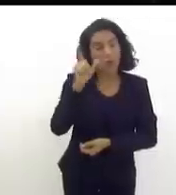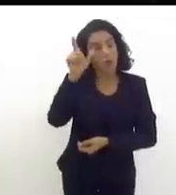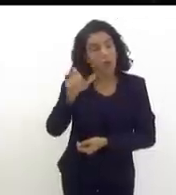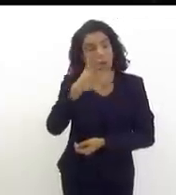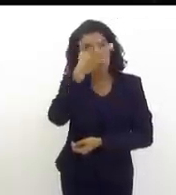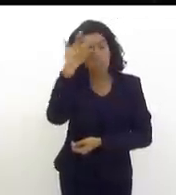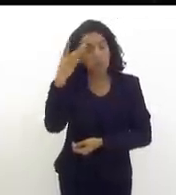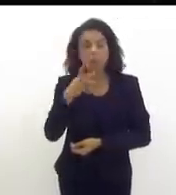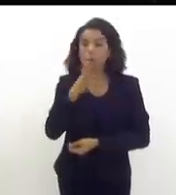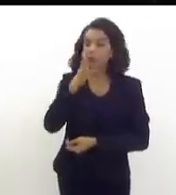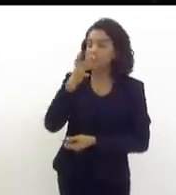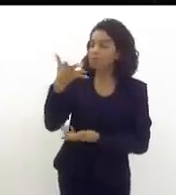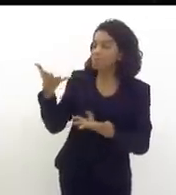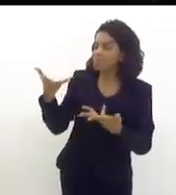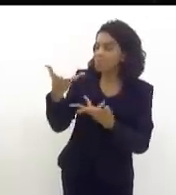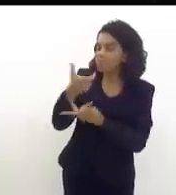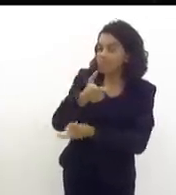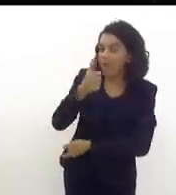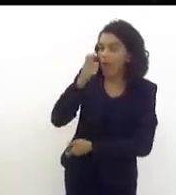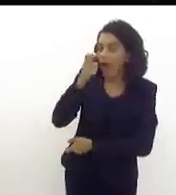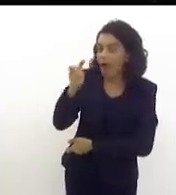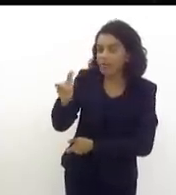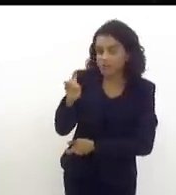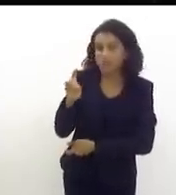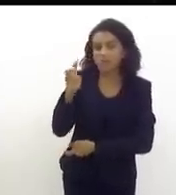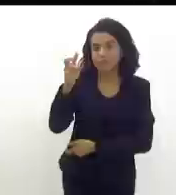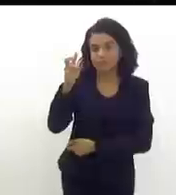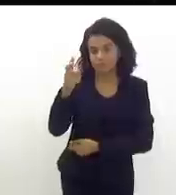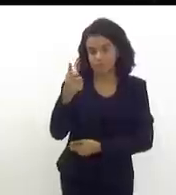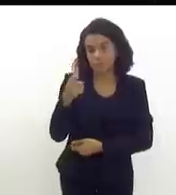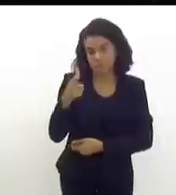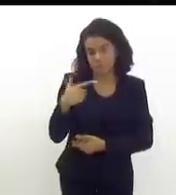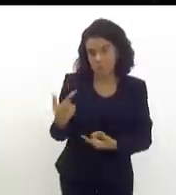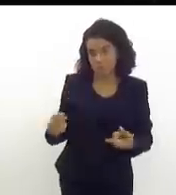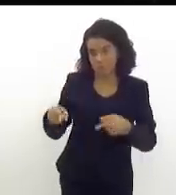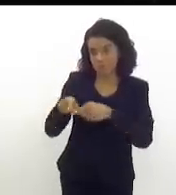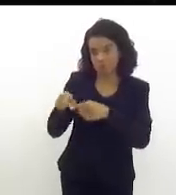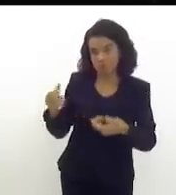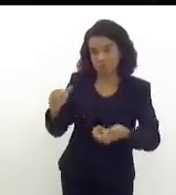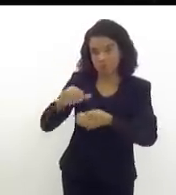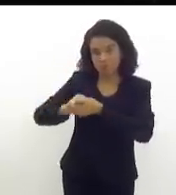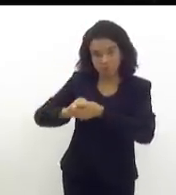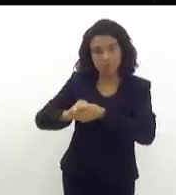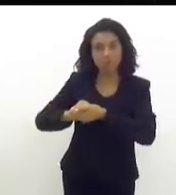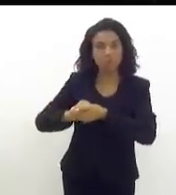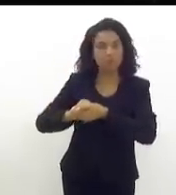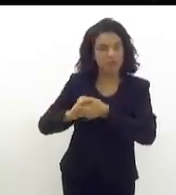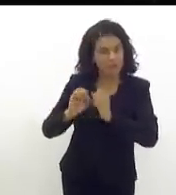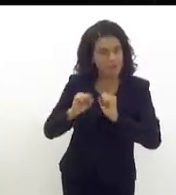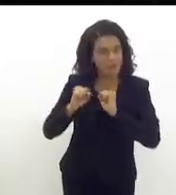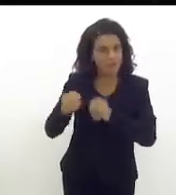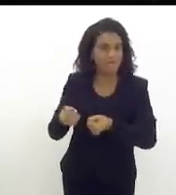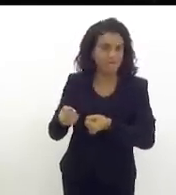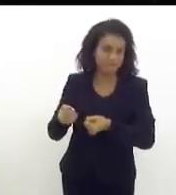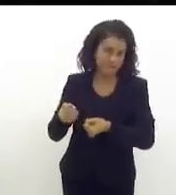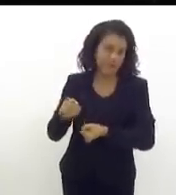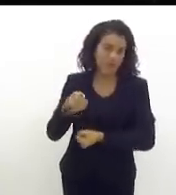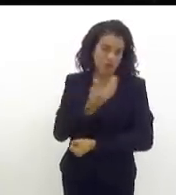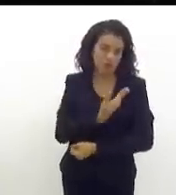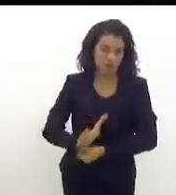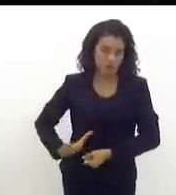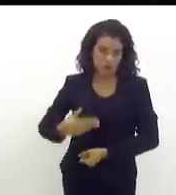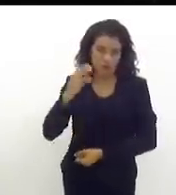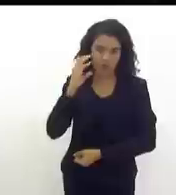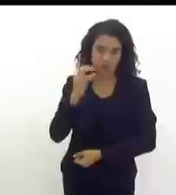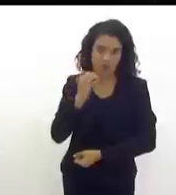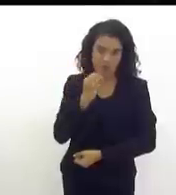eu admiro eu faço parte da base aliada do governador Cláudio Castro defendo com unhas e dentes e sei